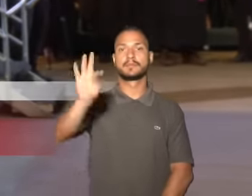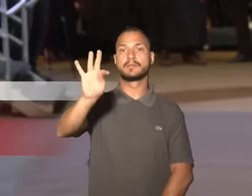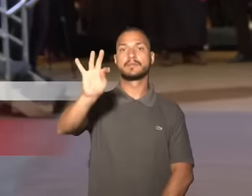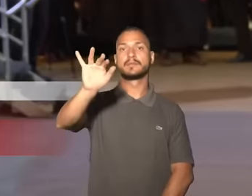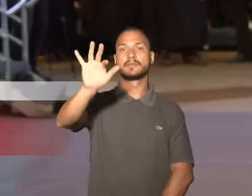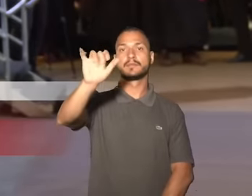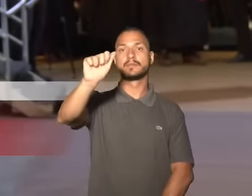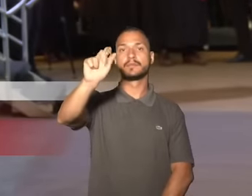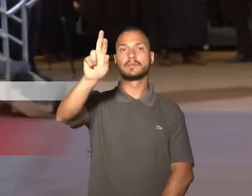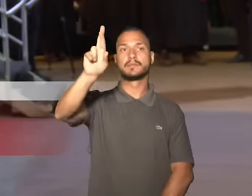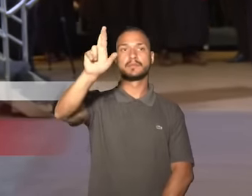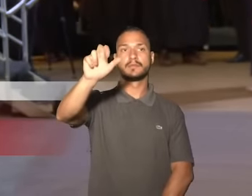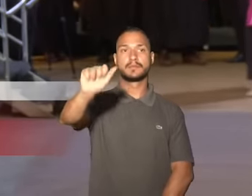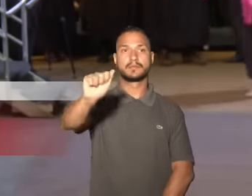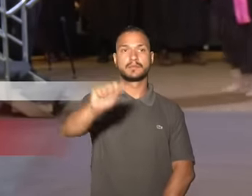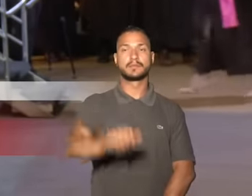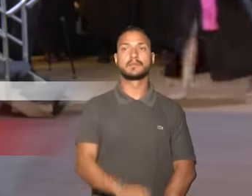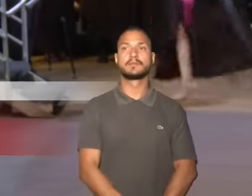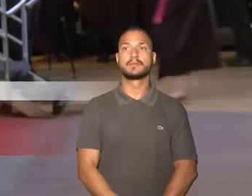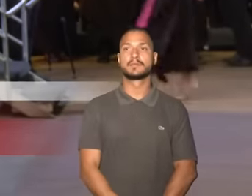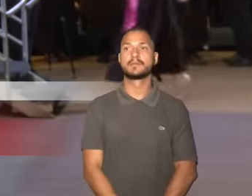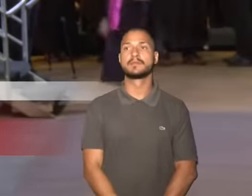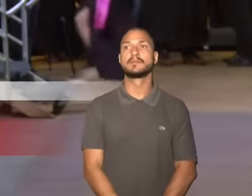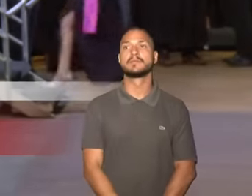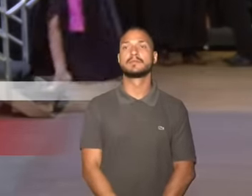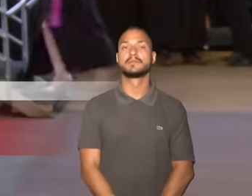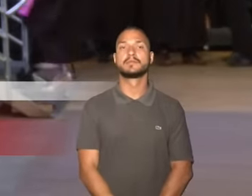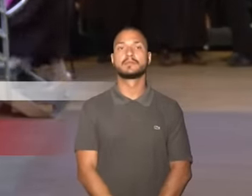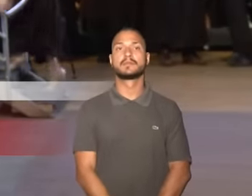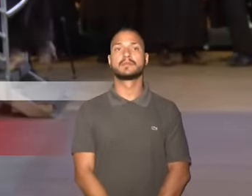Tiara Contelli Klein.